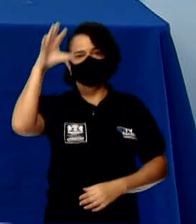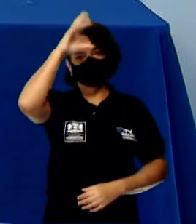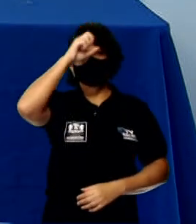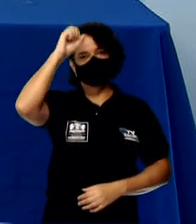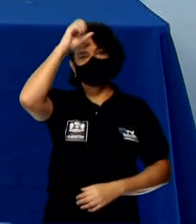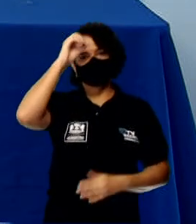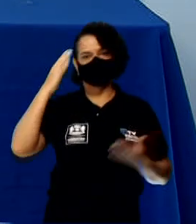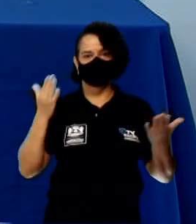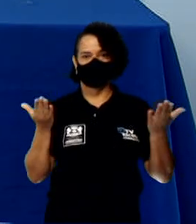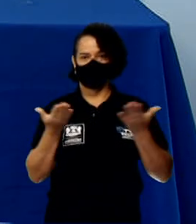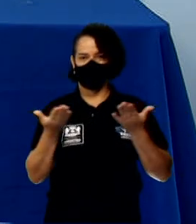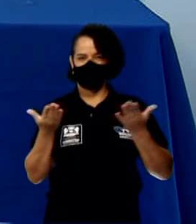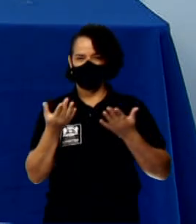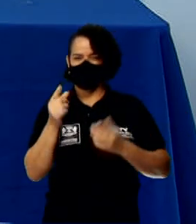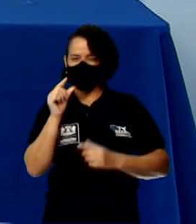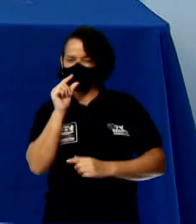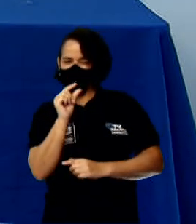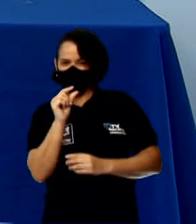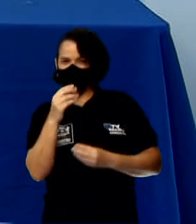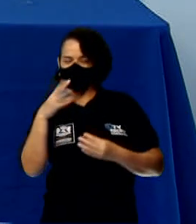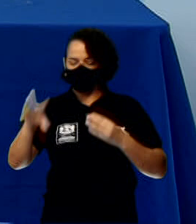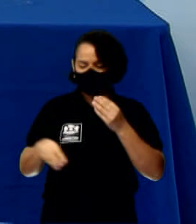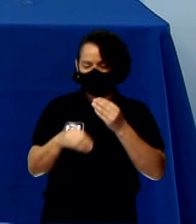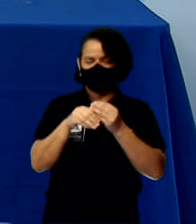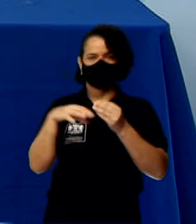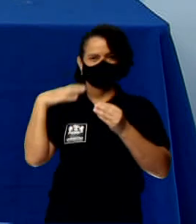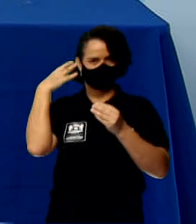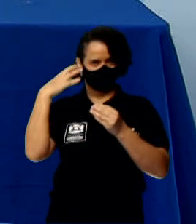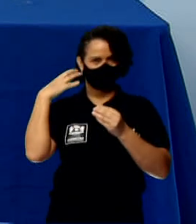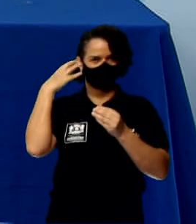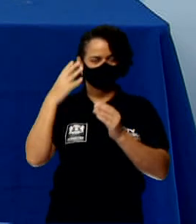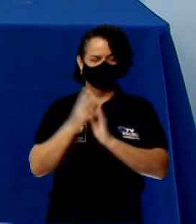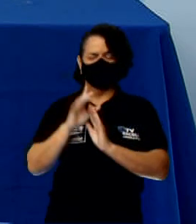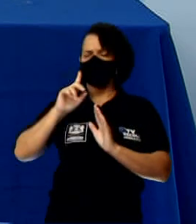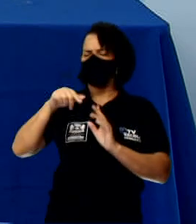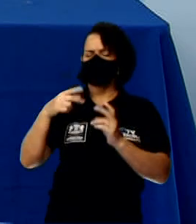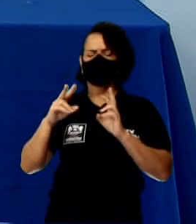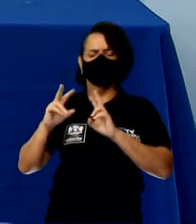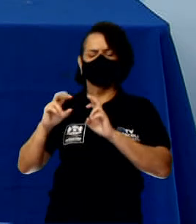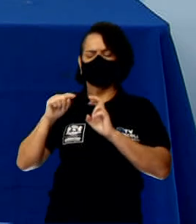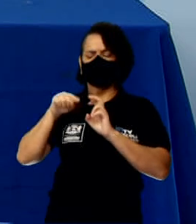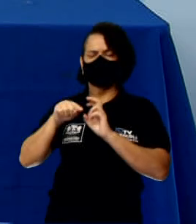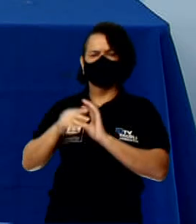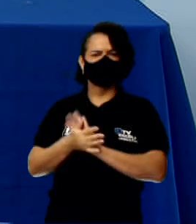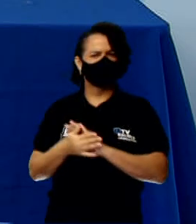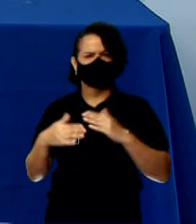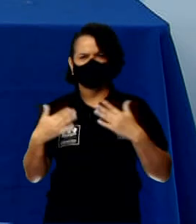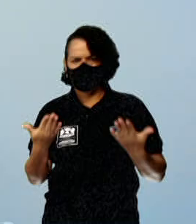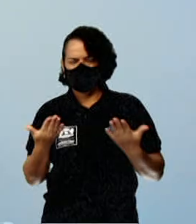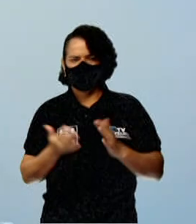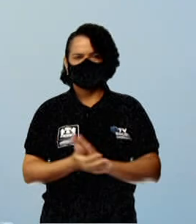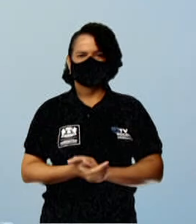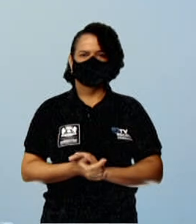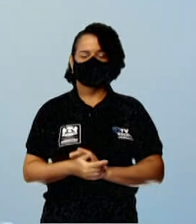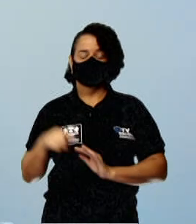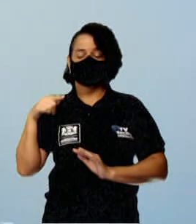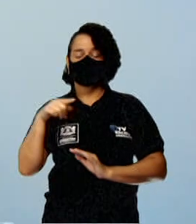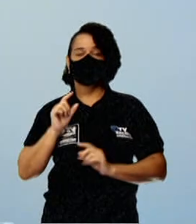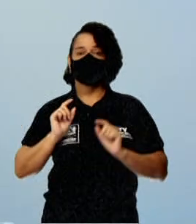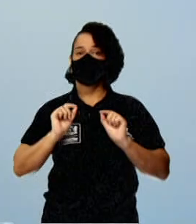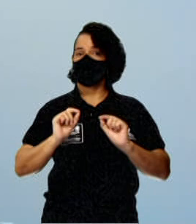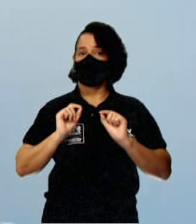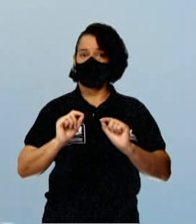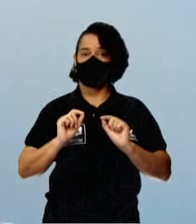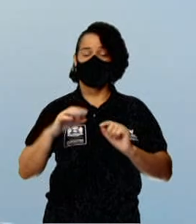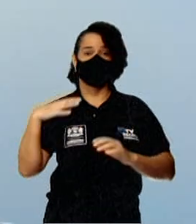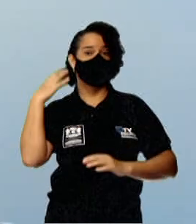hoje um pouco sobre a composição musical. O que seria composição musical? A composição